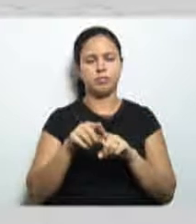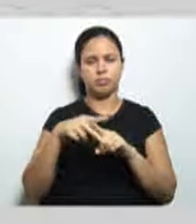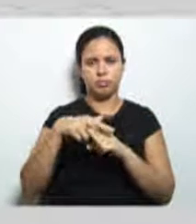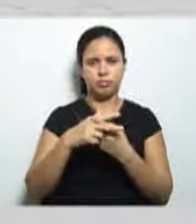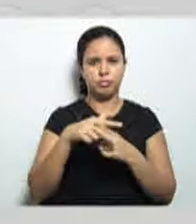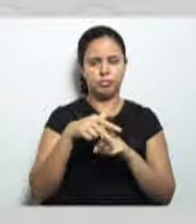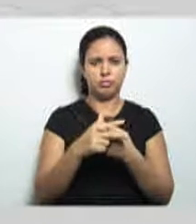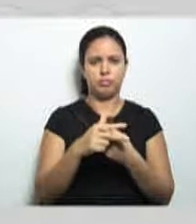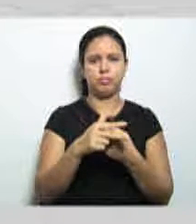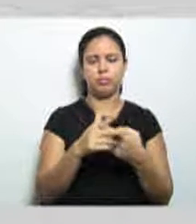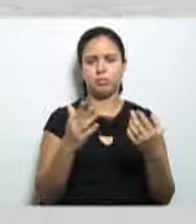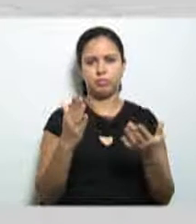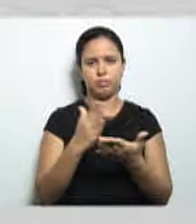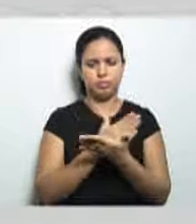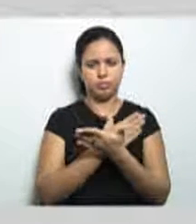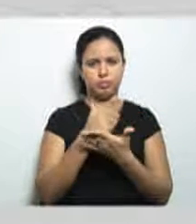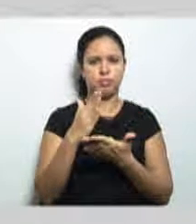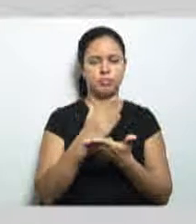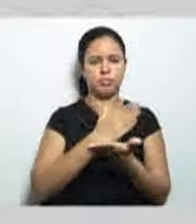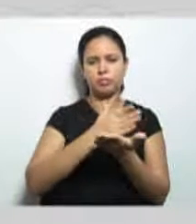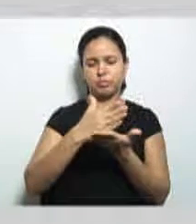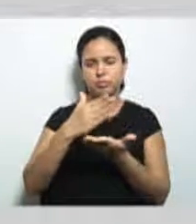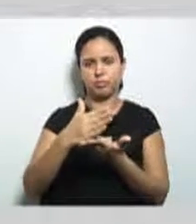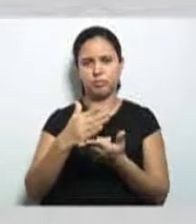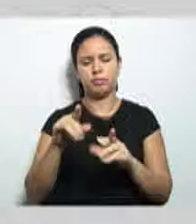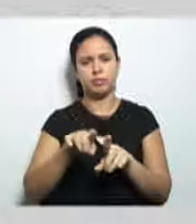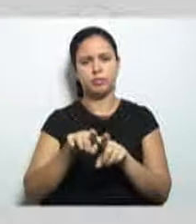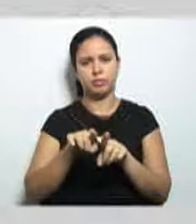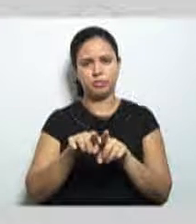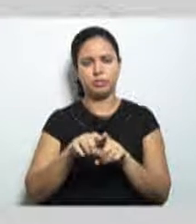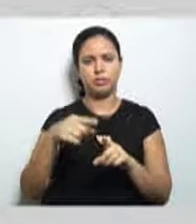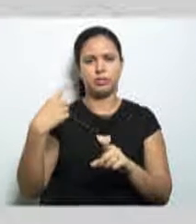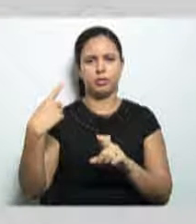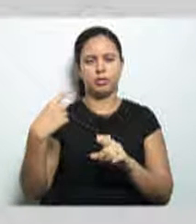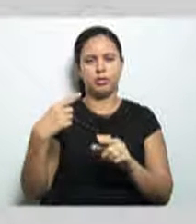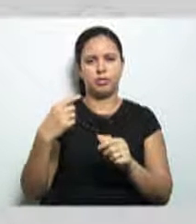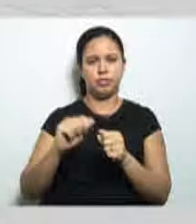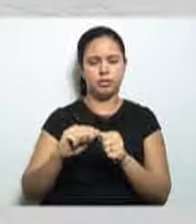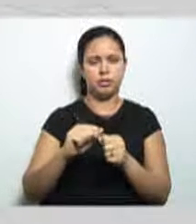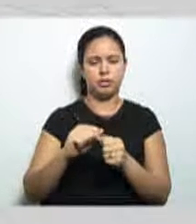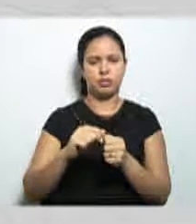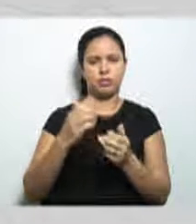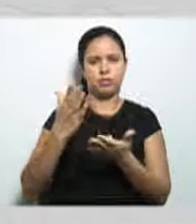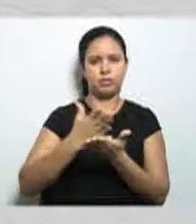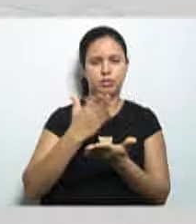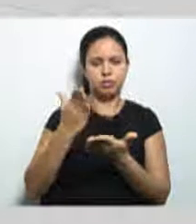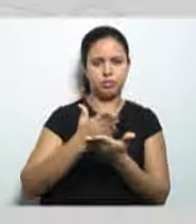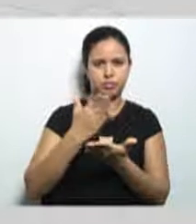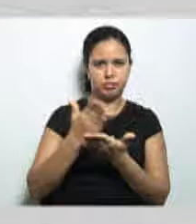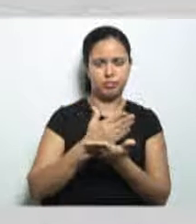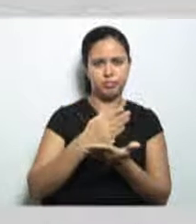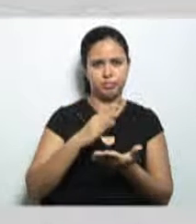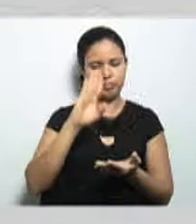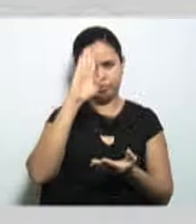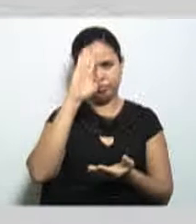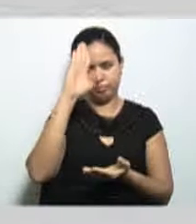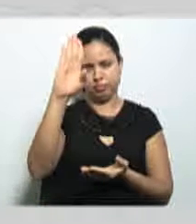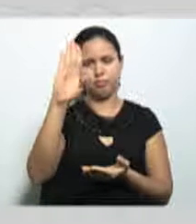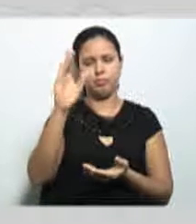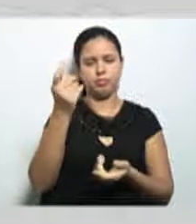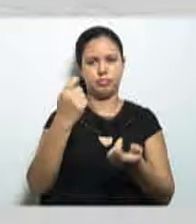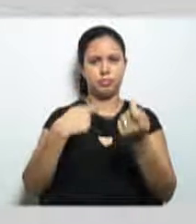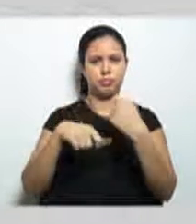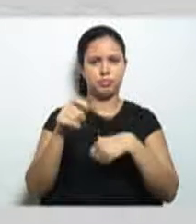de algumas etapas, e ele chegou a escrever um livro sobre isso. Esse livro chamou Os Princípios da